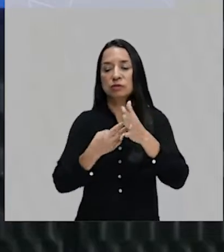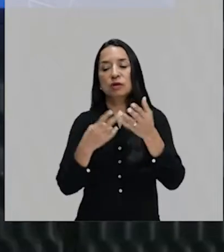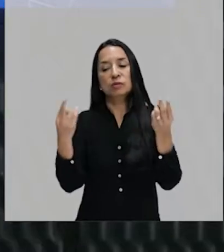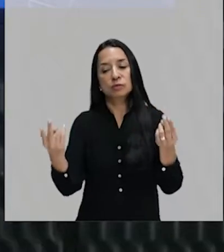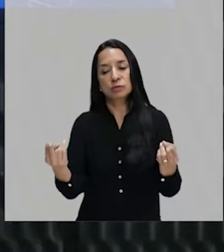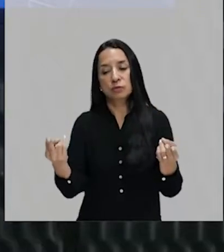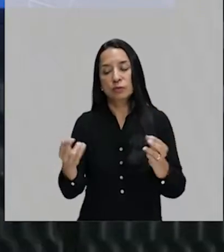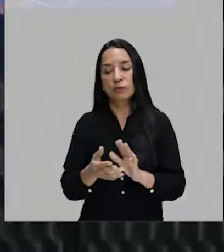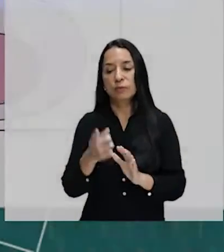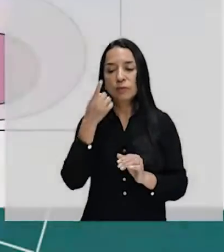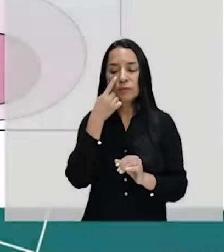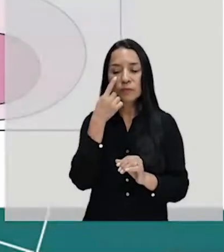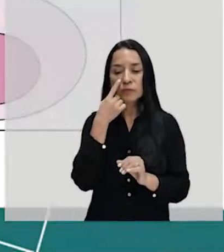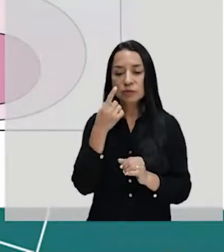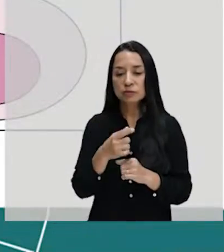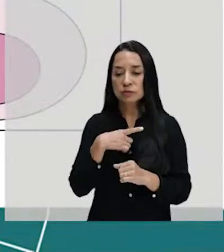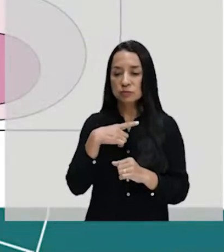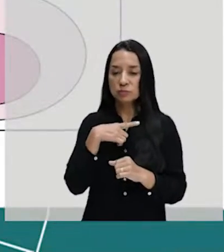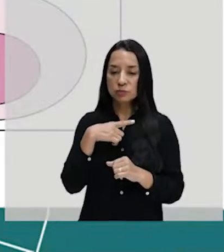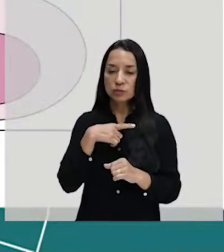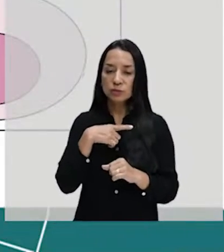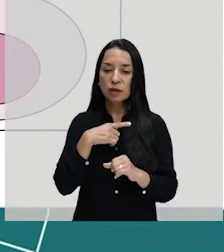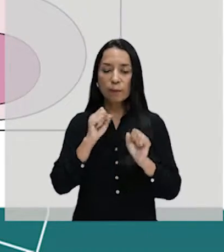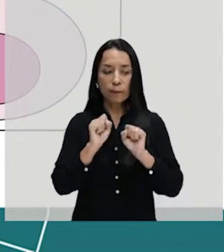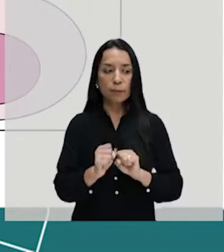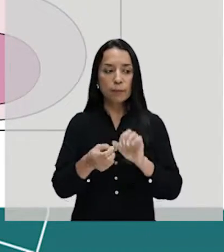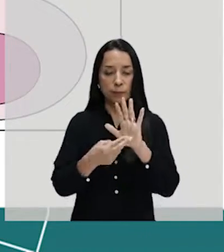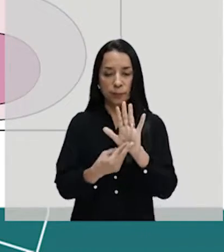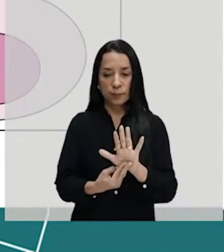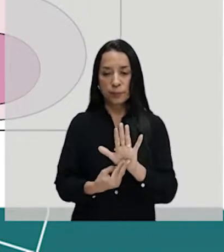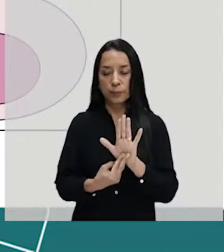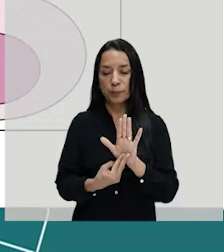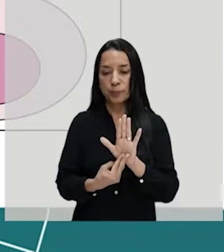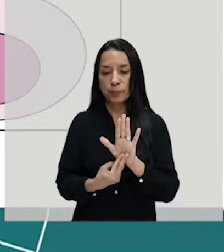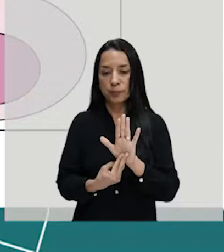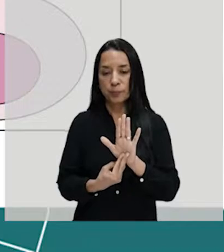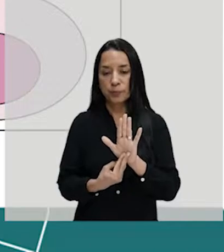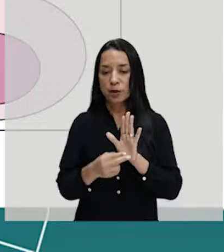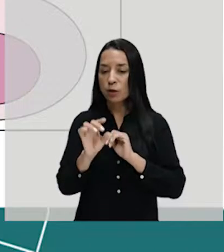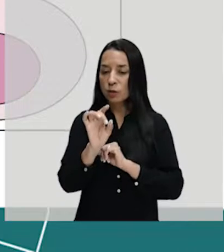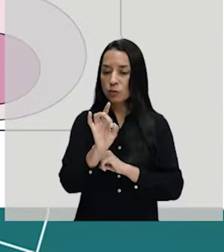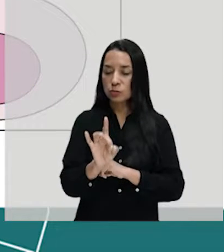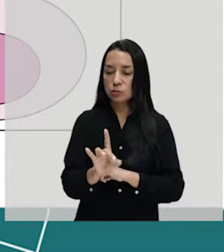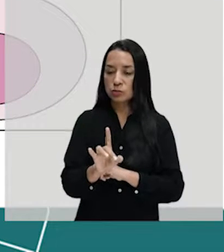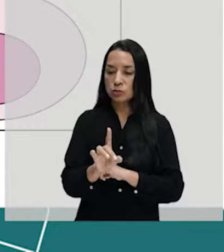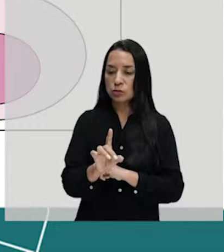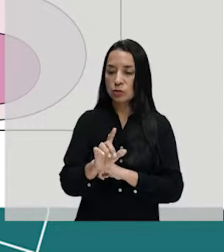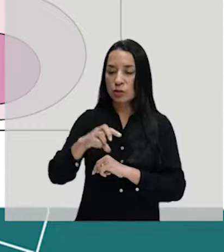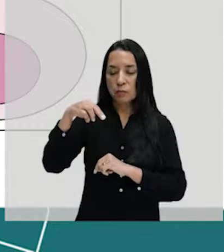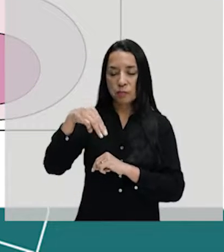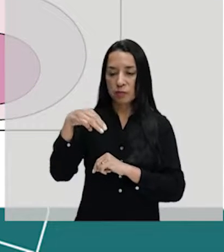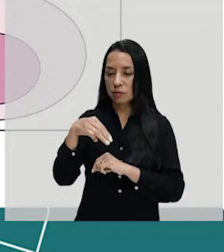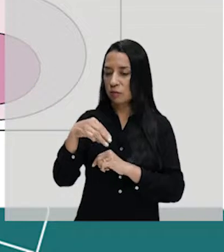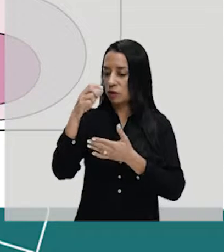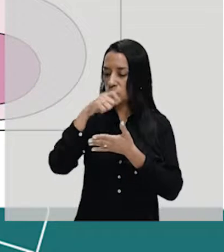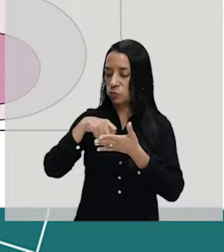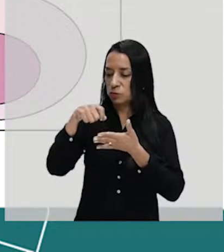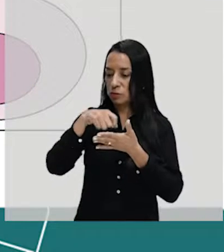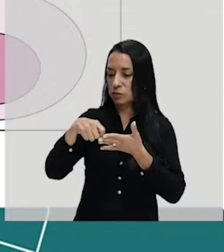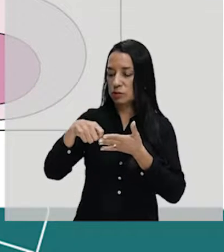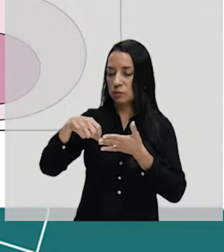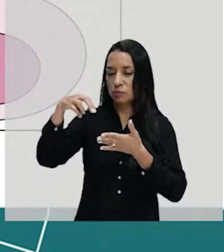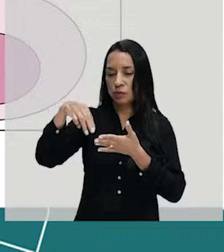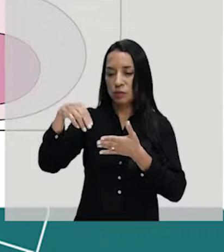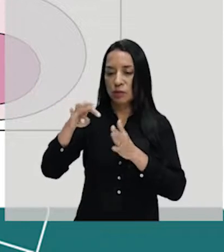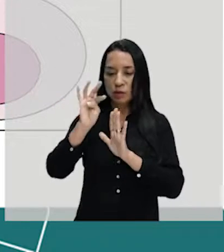Então veja aqui ó que eu também posso representar isso não só em linguagem matemática em